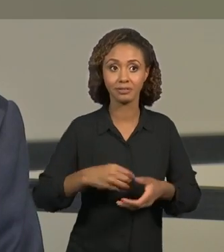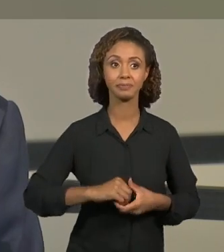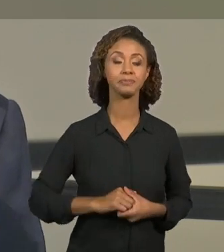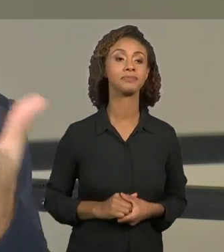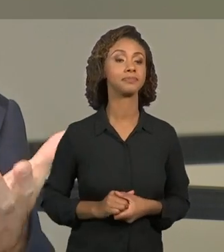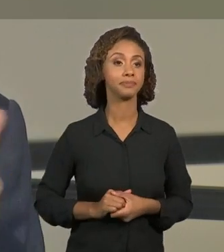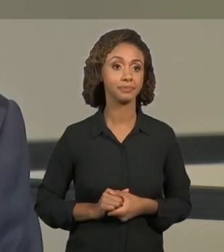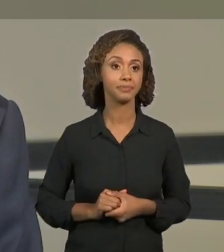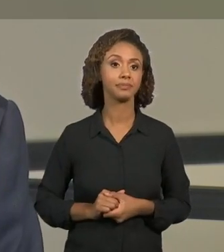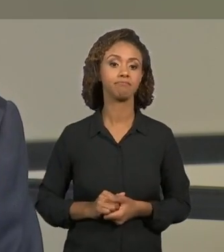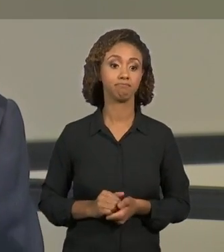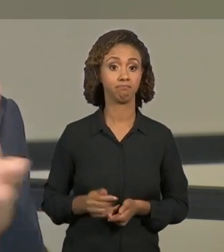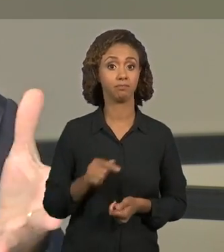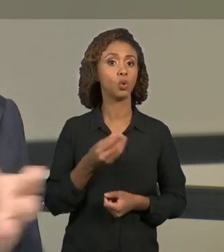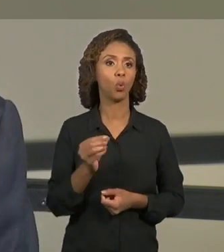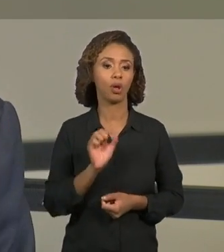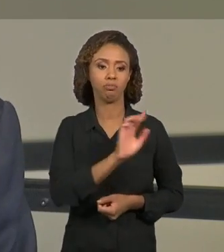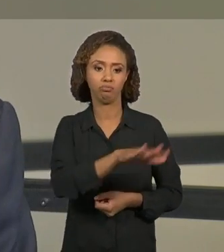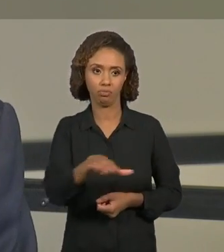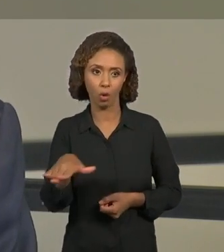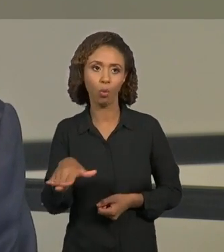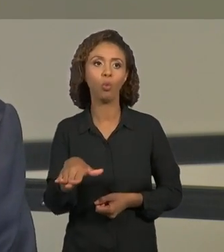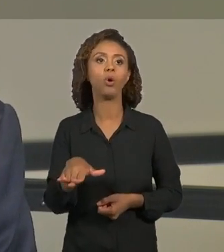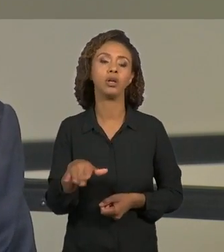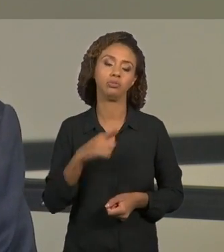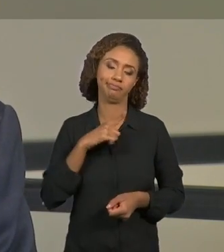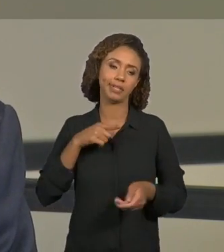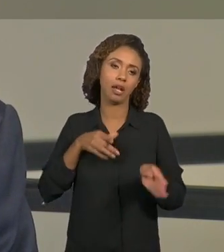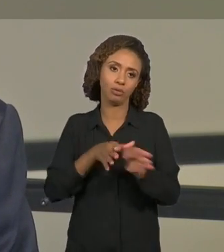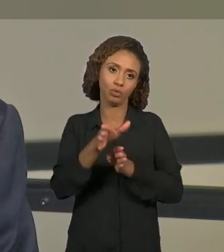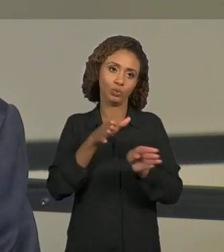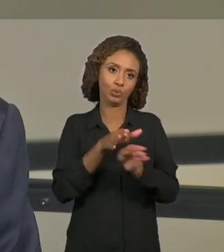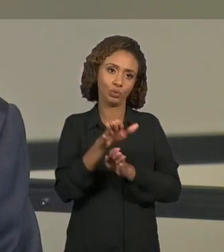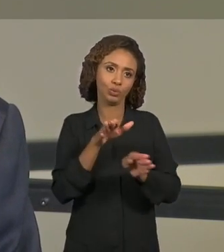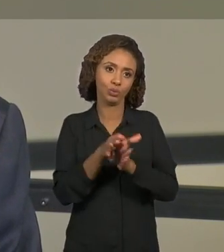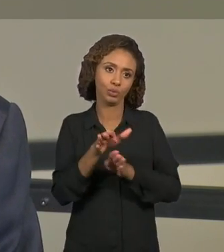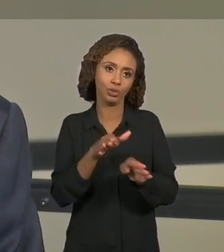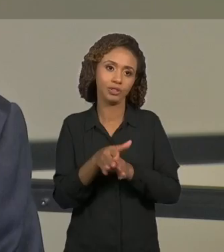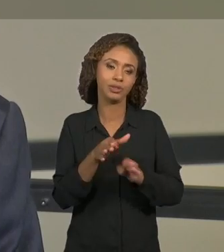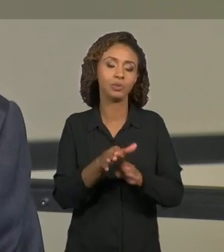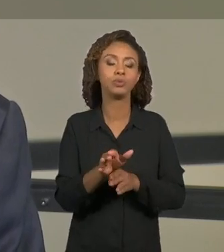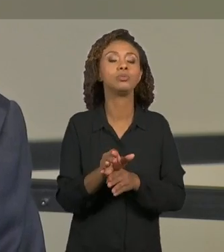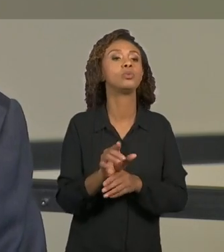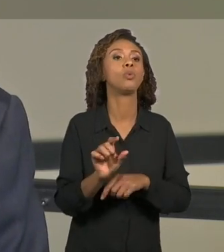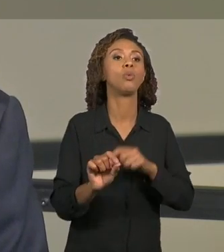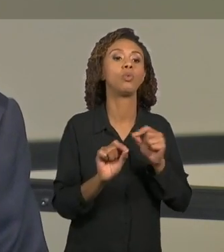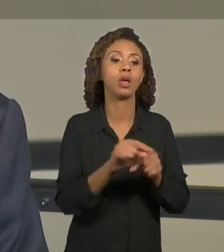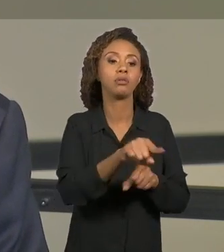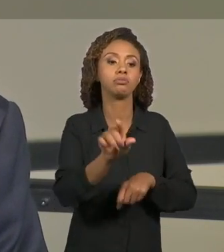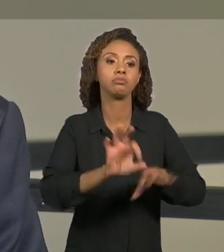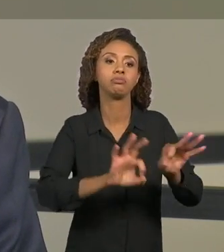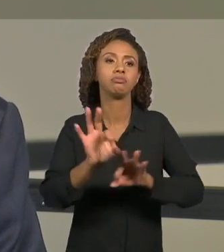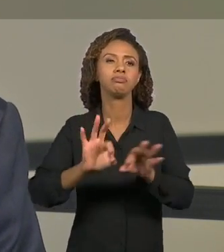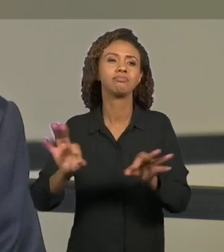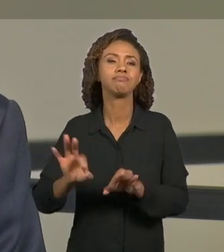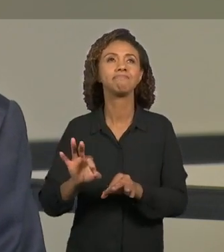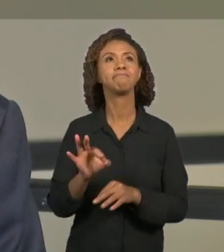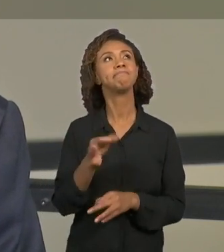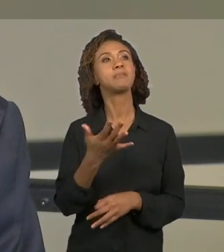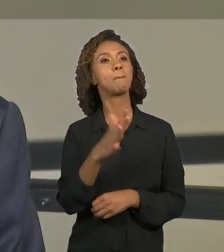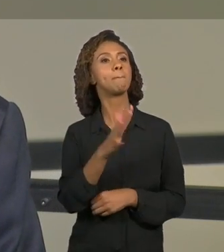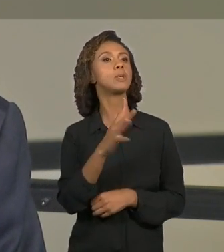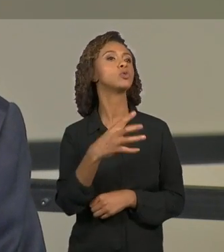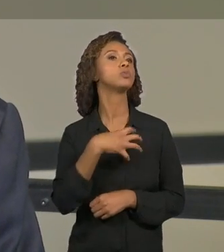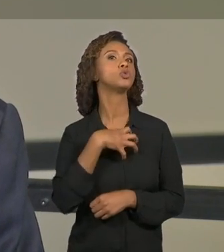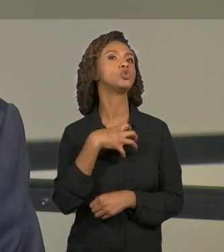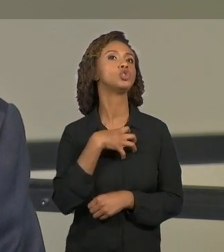os alunos vão ter que fazer né não tem uma orientação logicamente para esse trabalho de conclusão de curso né isso aí vai ser feito mais ou menos um formato